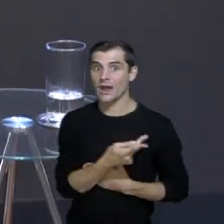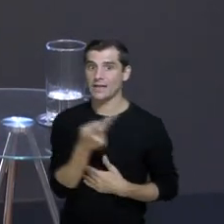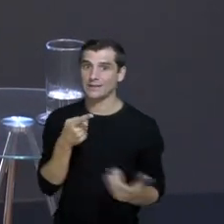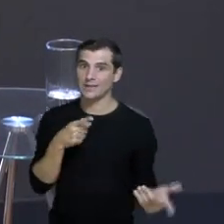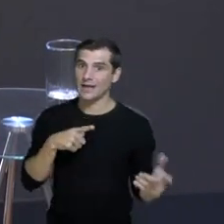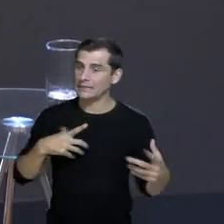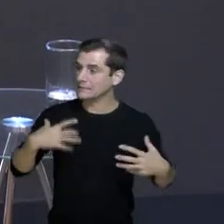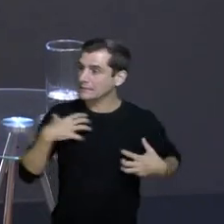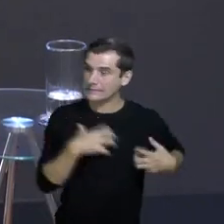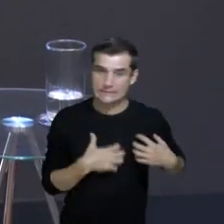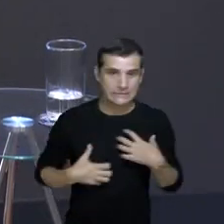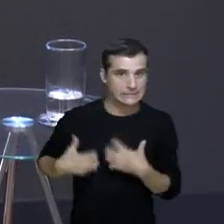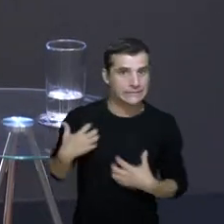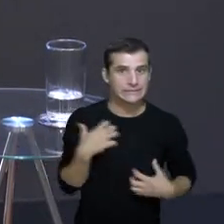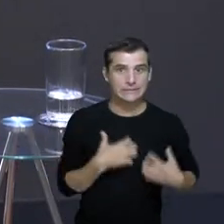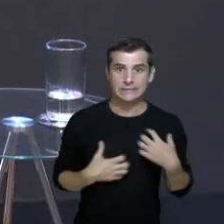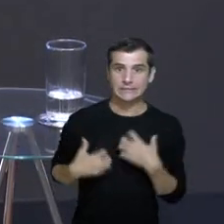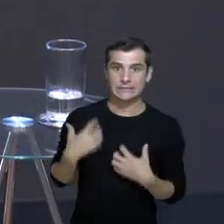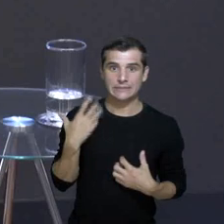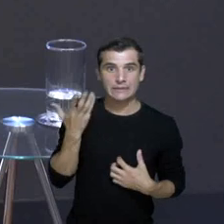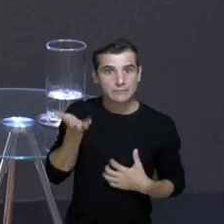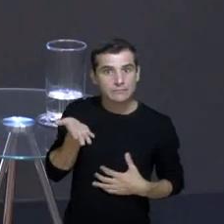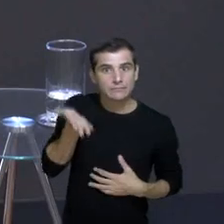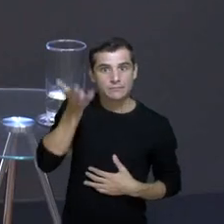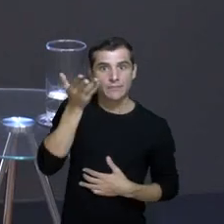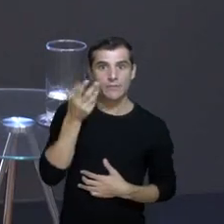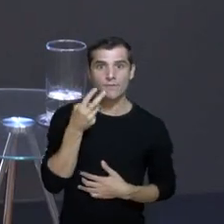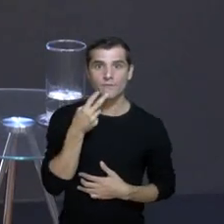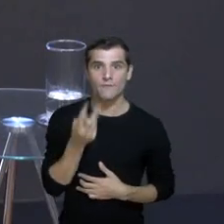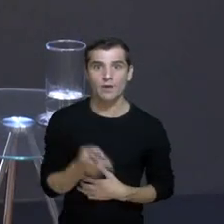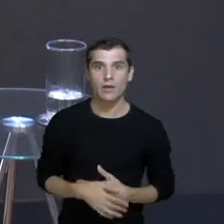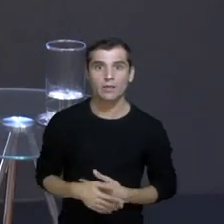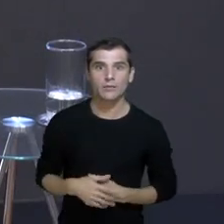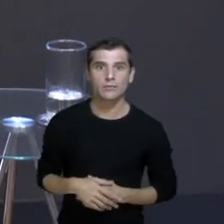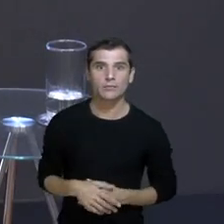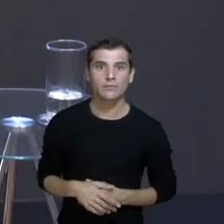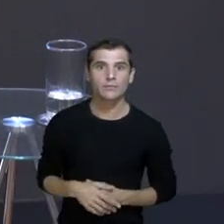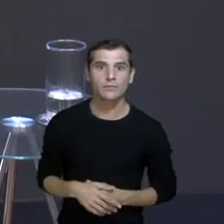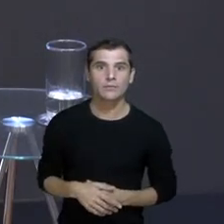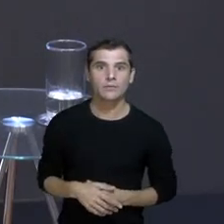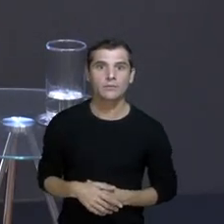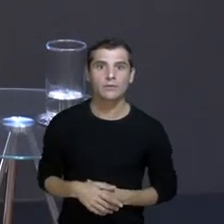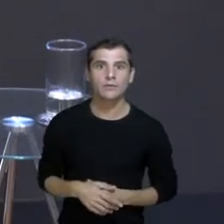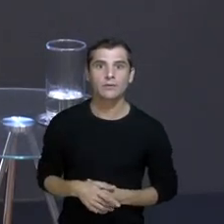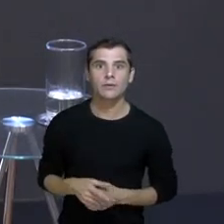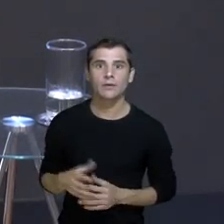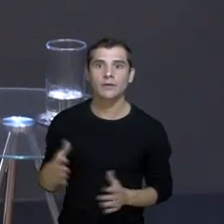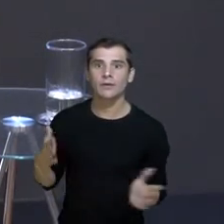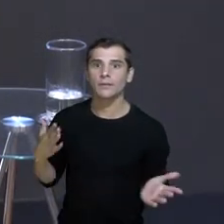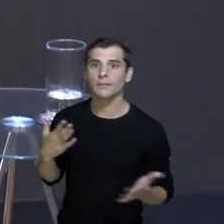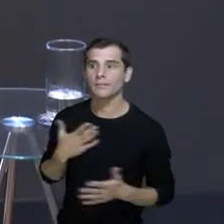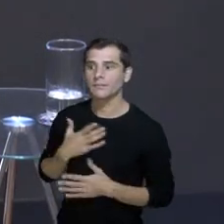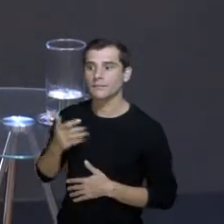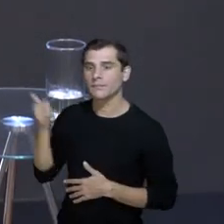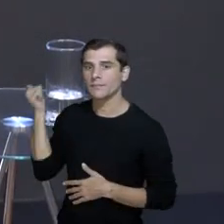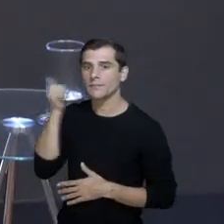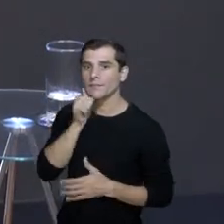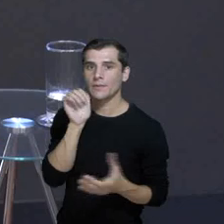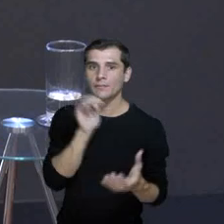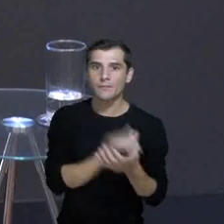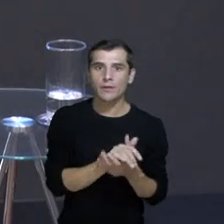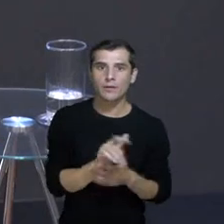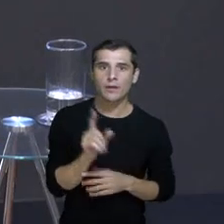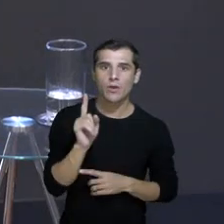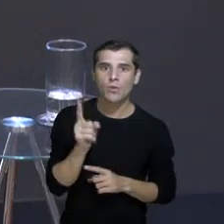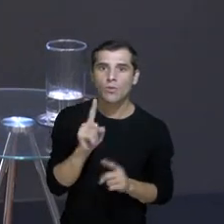me levantei a voz aqui empinei o dedo que minha esposa me briga comigo não use o dedo pelo amor de Deus por favor